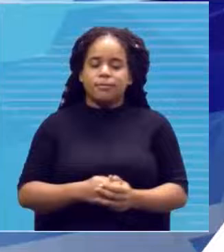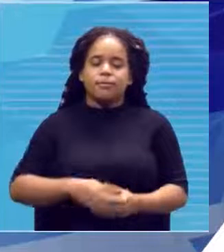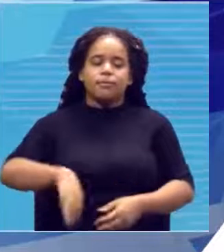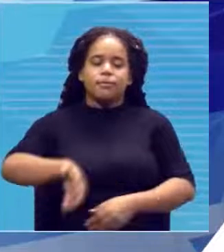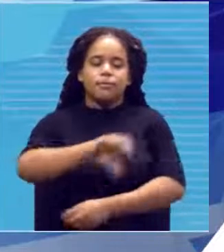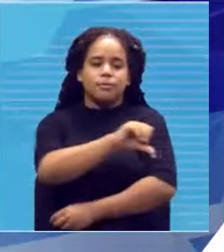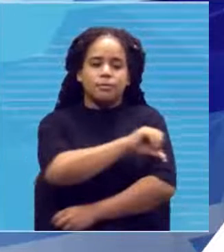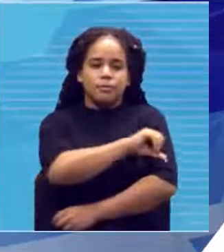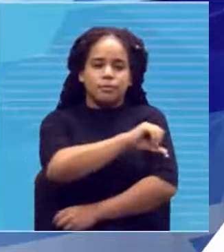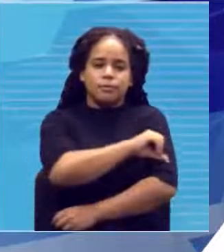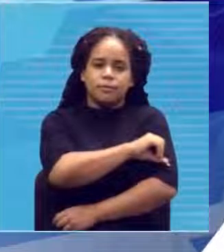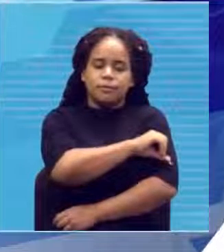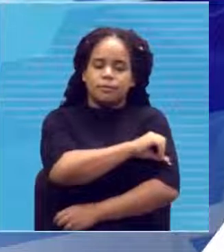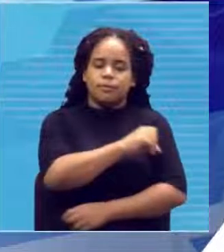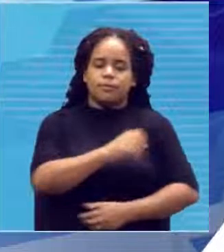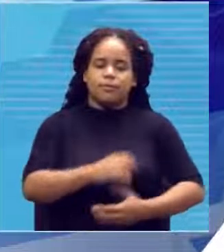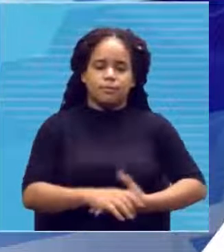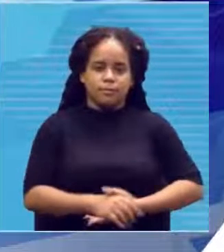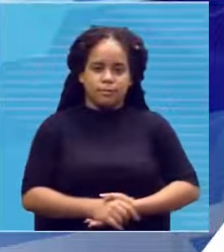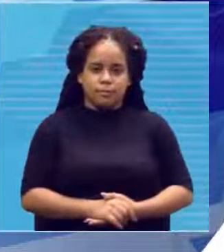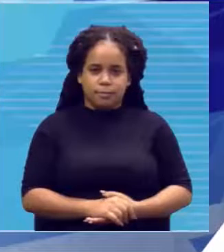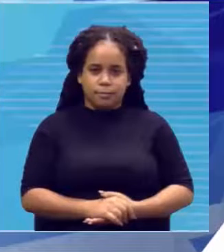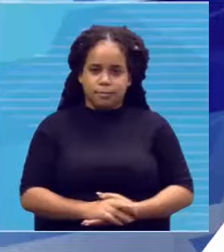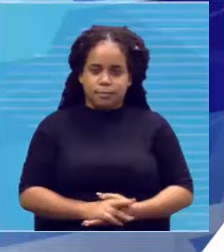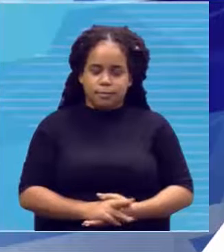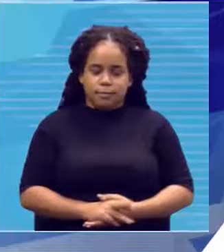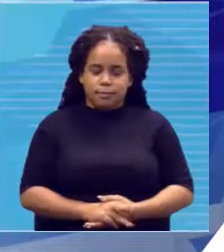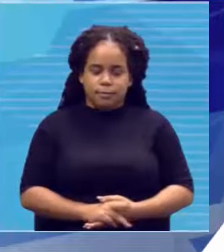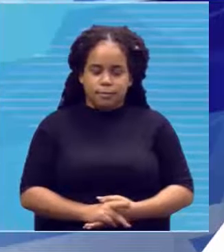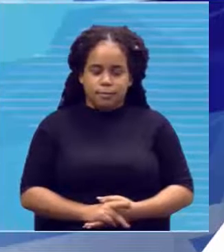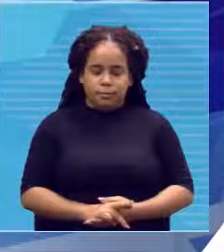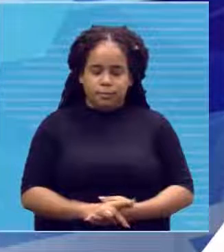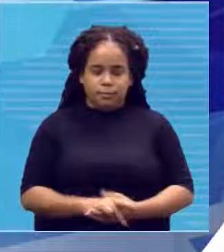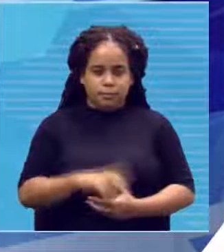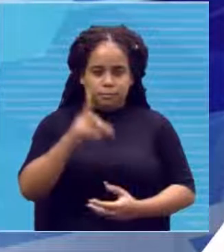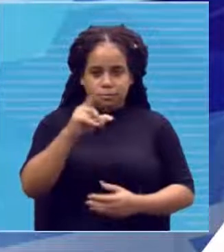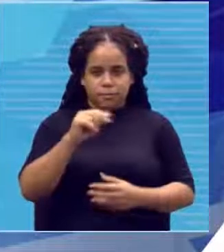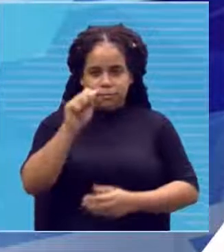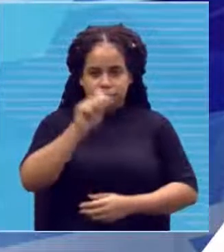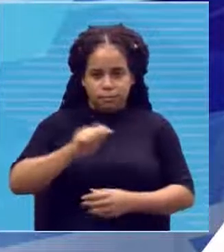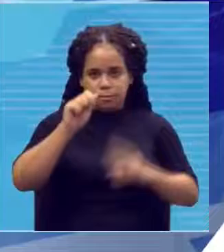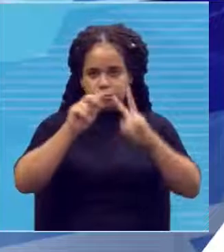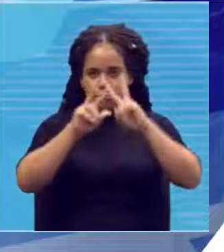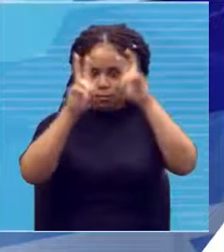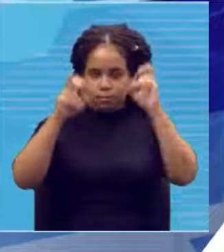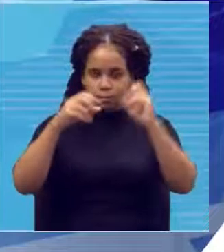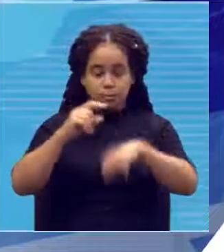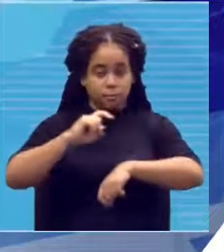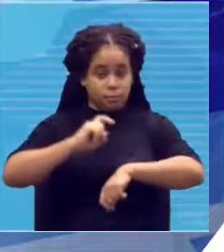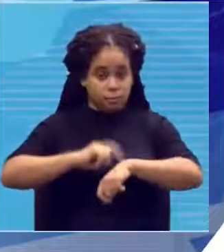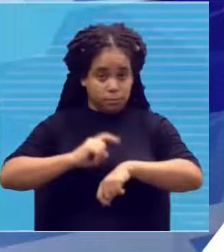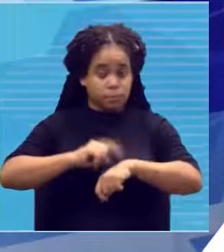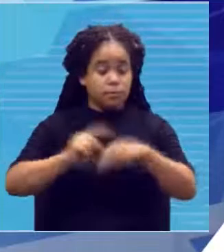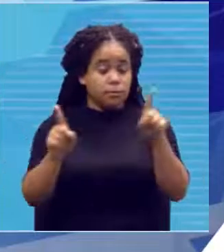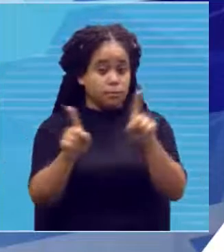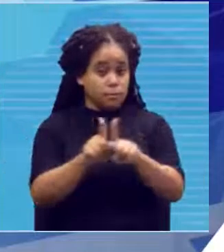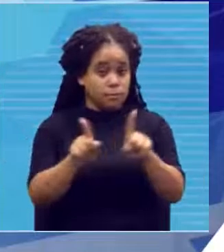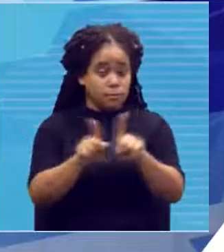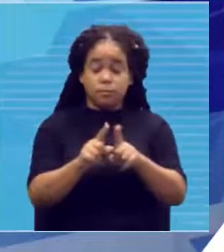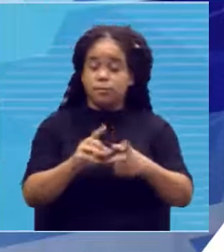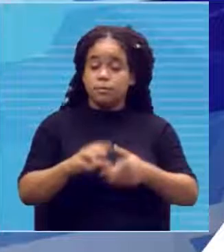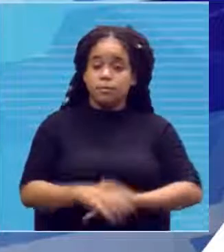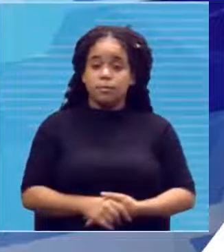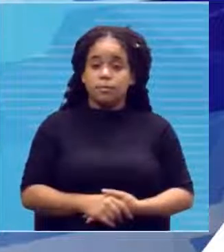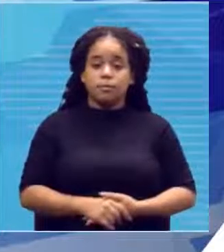jovens nosso ensino fundamental é isso galerinha você atualizado já com o nosso horário não é isso